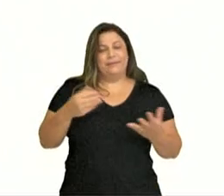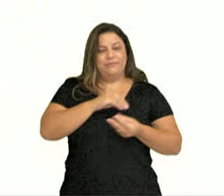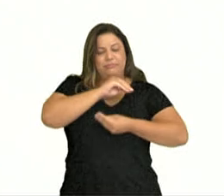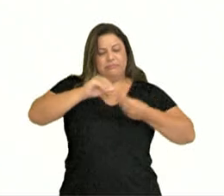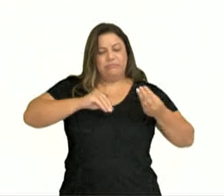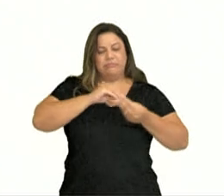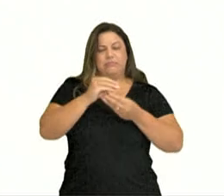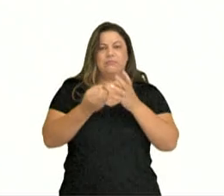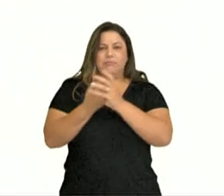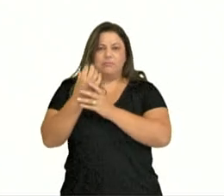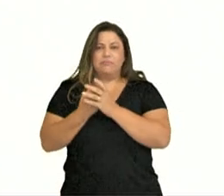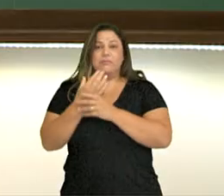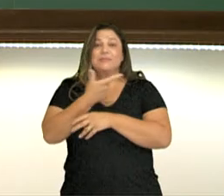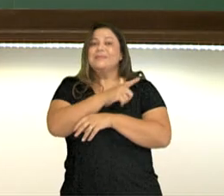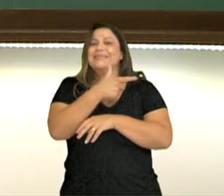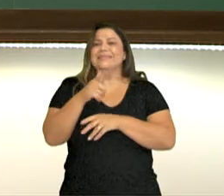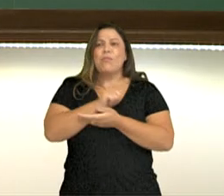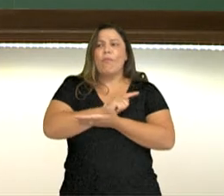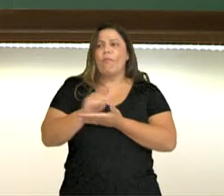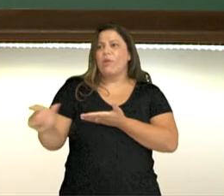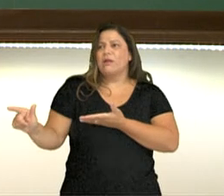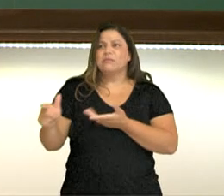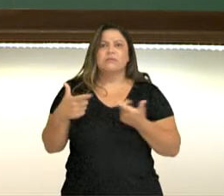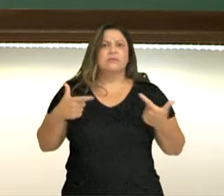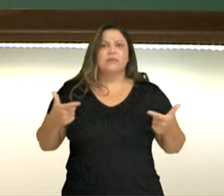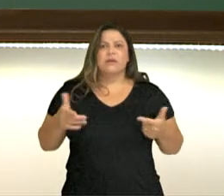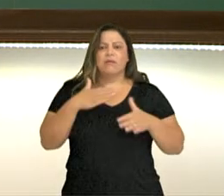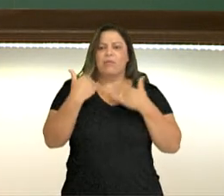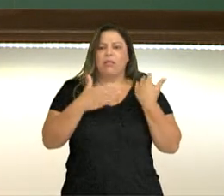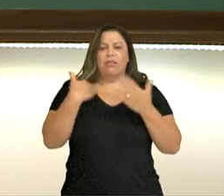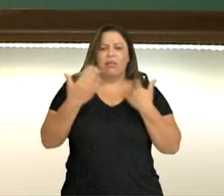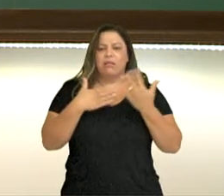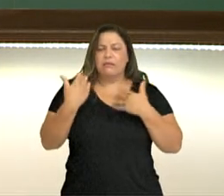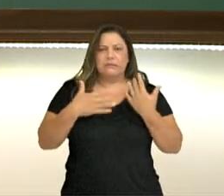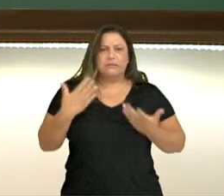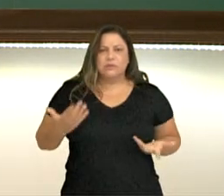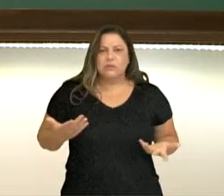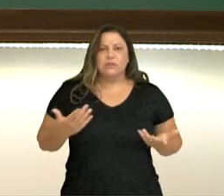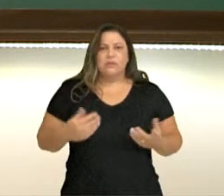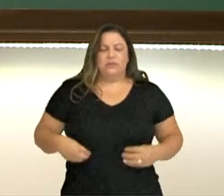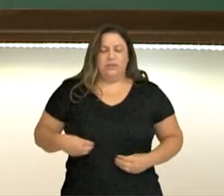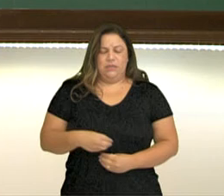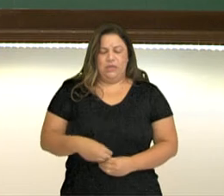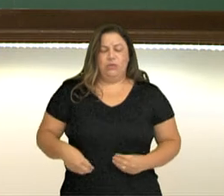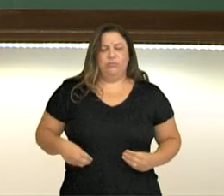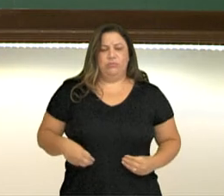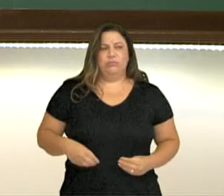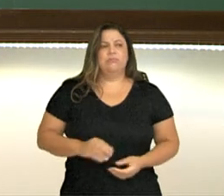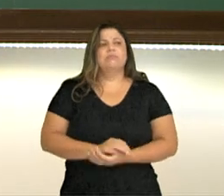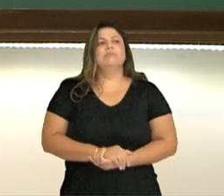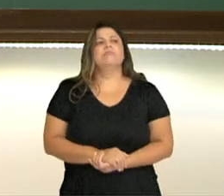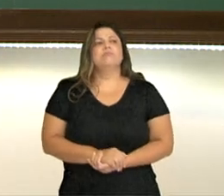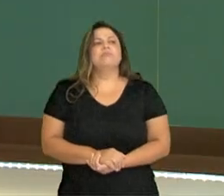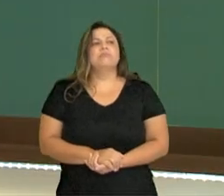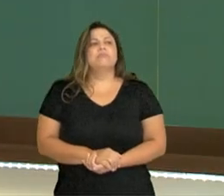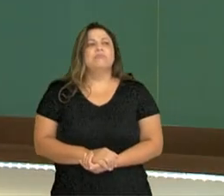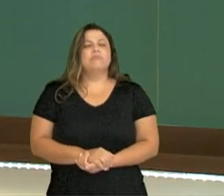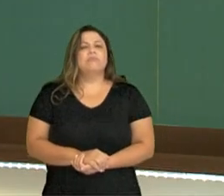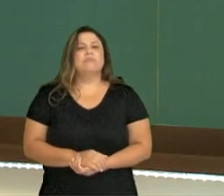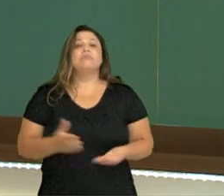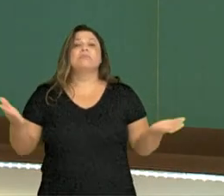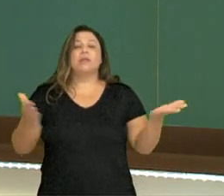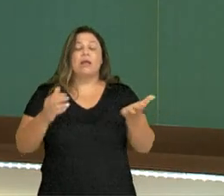das bactérias. Se elas não têm alimentos, elas acabam morrendo e isso vai interferir na saúde do nosso intestino.